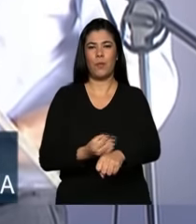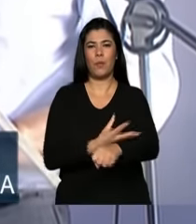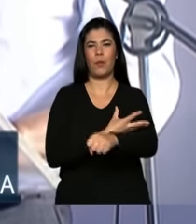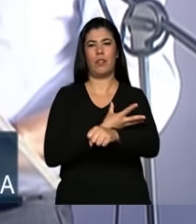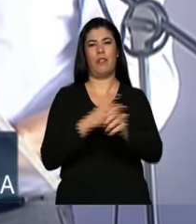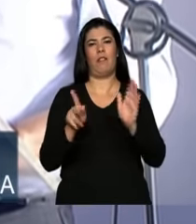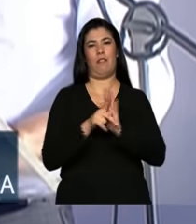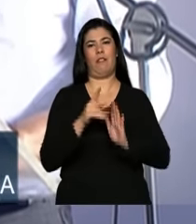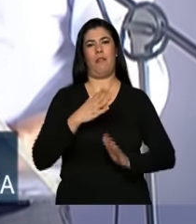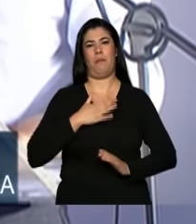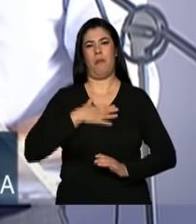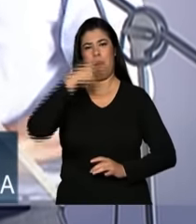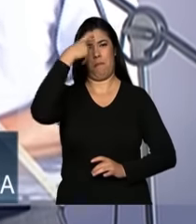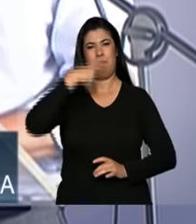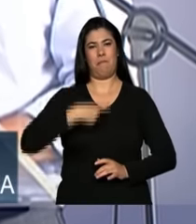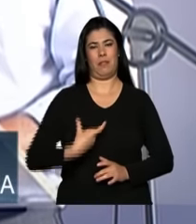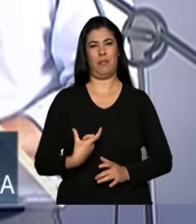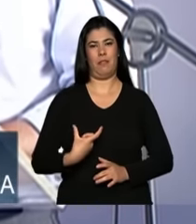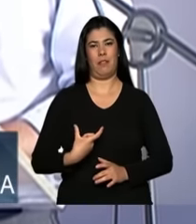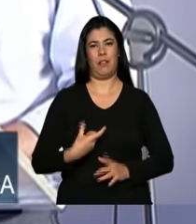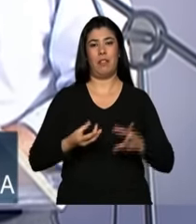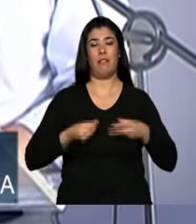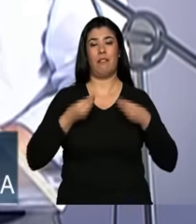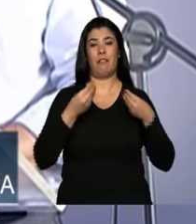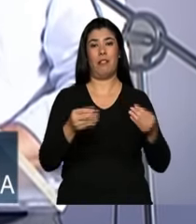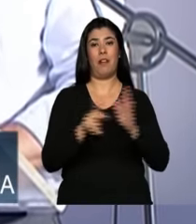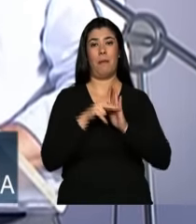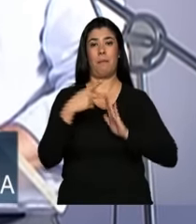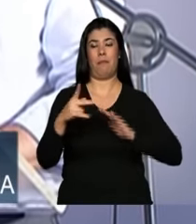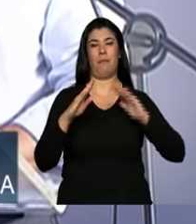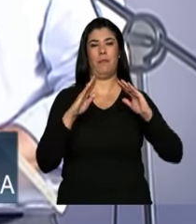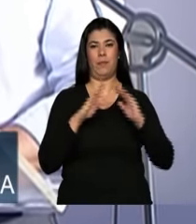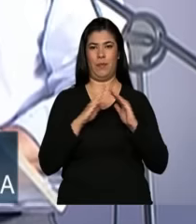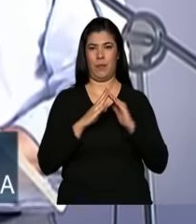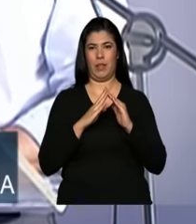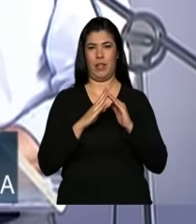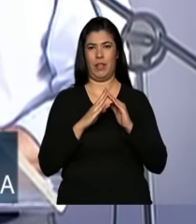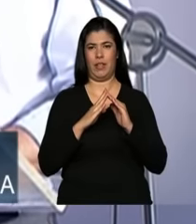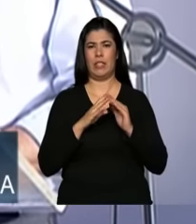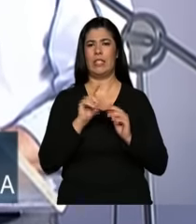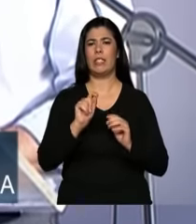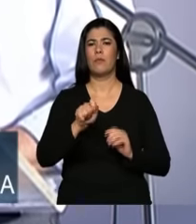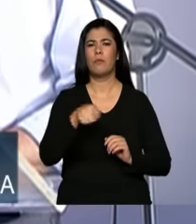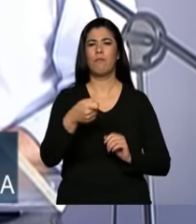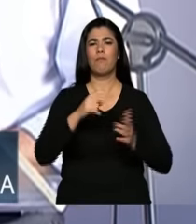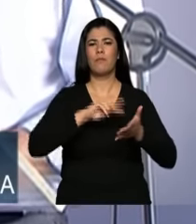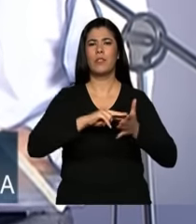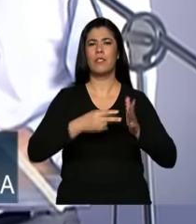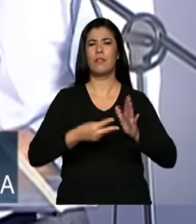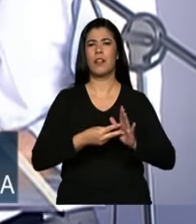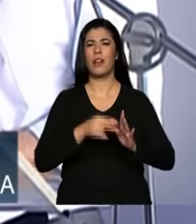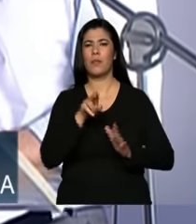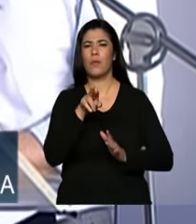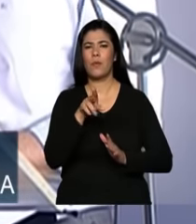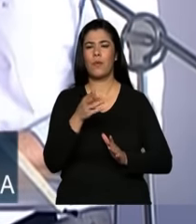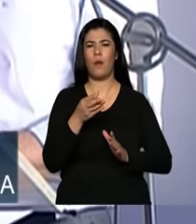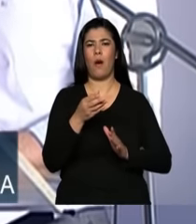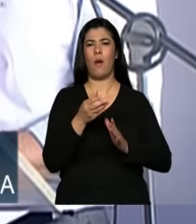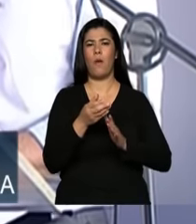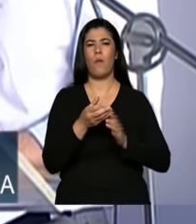coração, que é a entrega do lar, do ninho, onde nós vamos